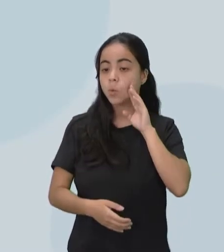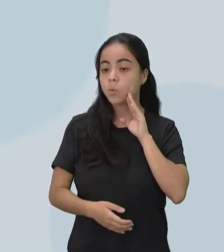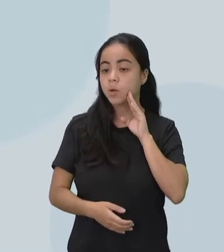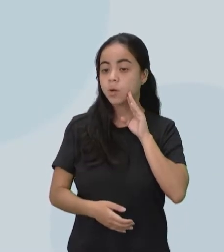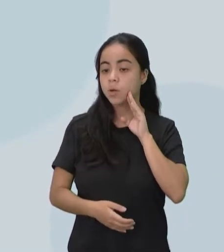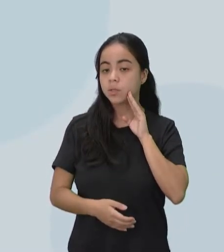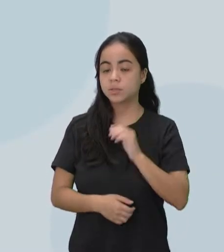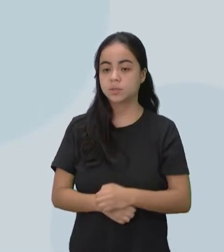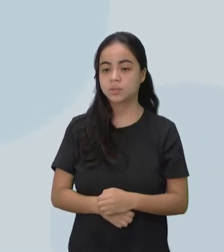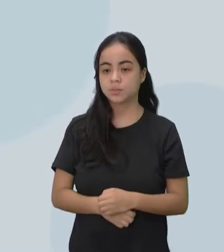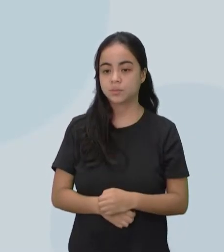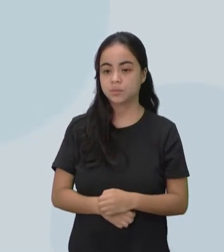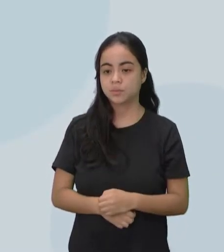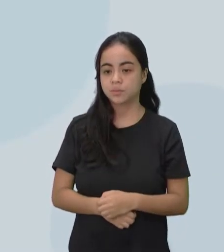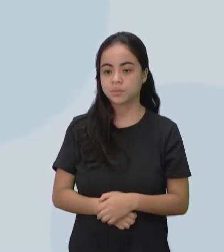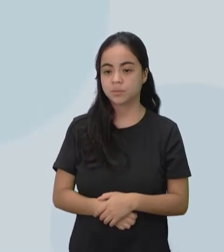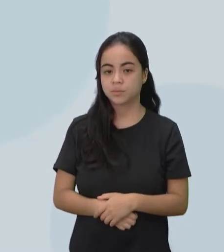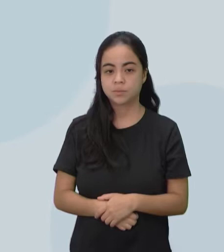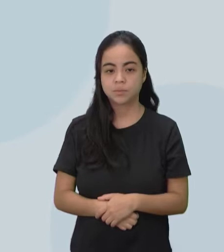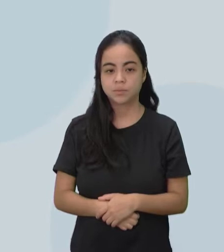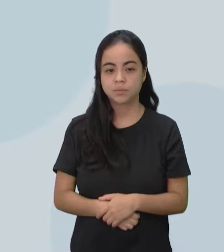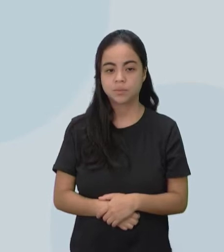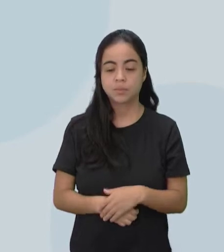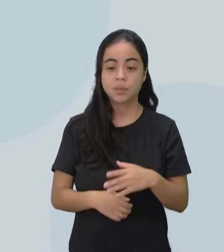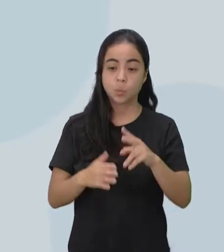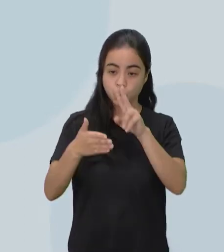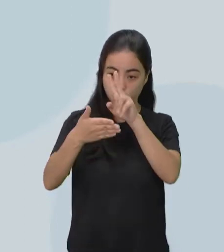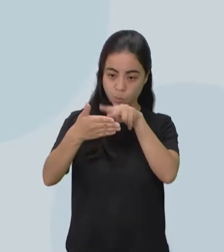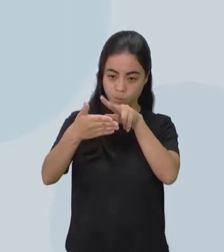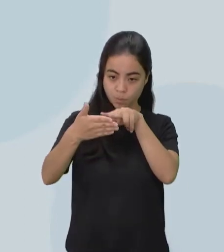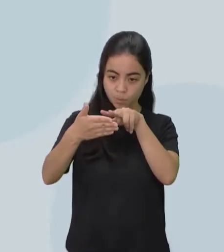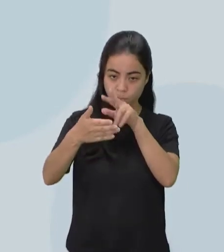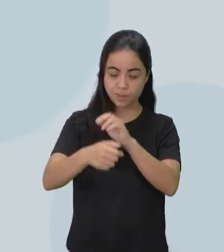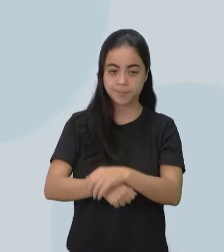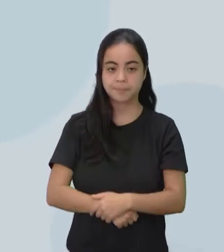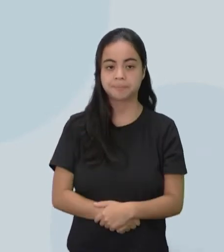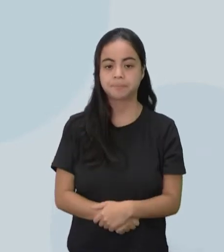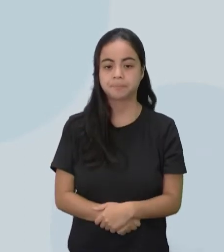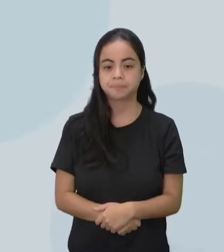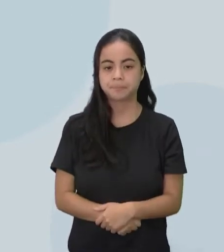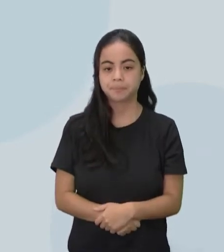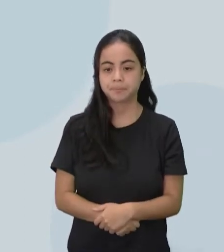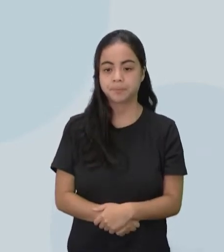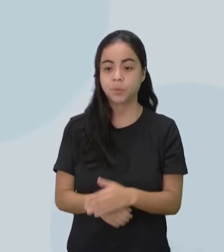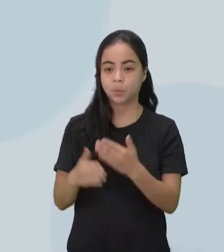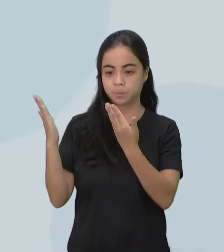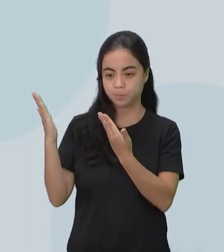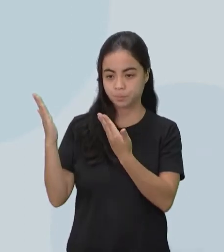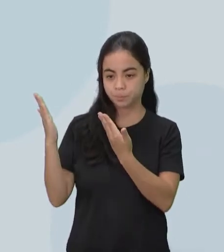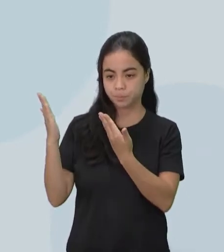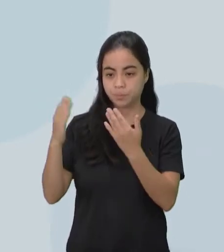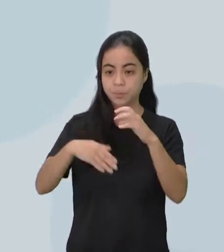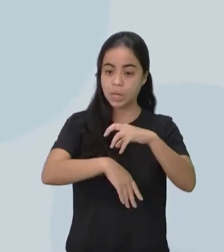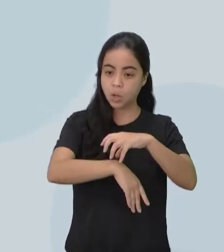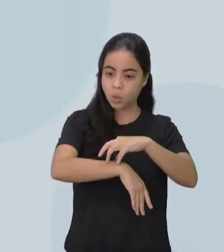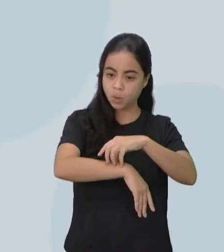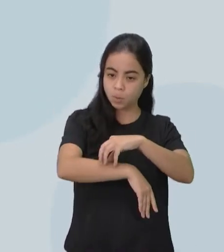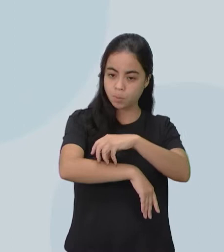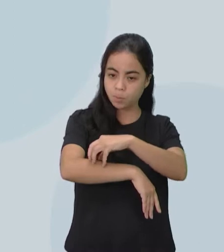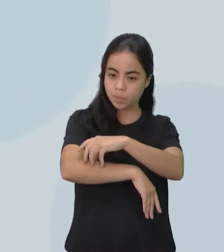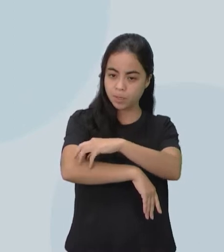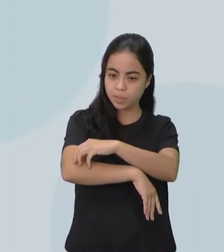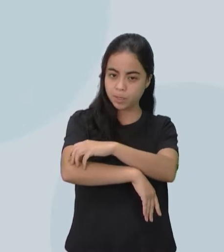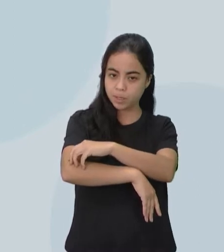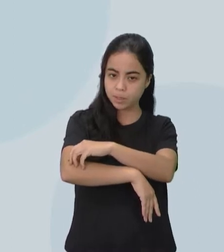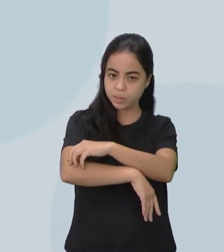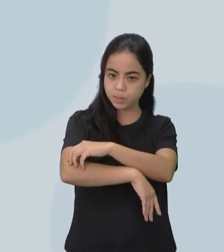abelhinha serelepe. Então eu vou ler esse texto para vocês, né, que é o seguinte: uma aranha, ela executa operações